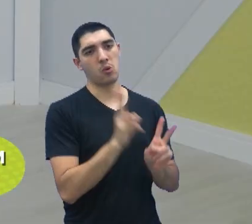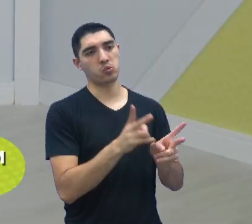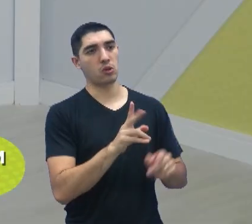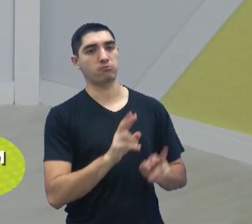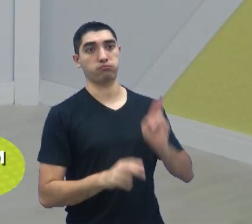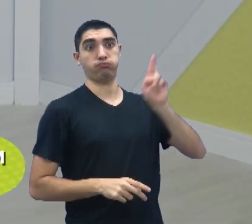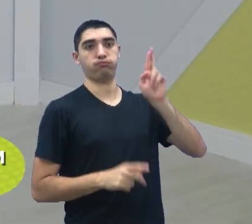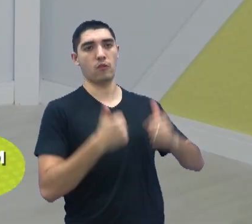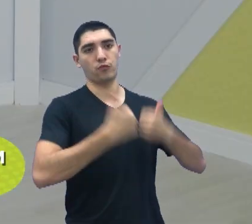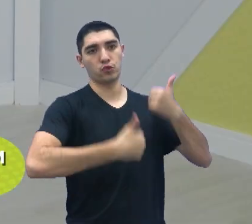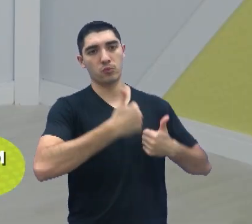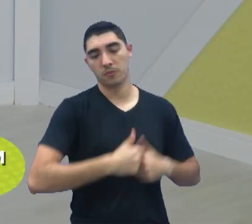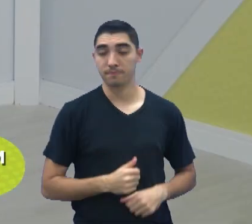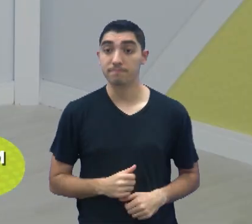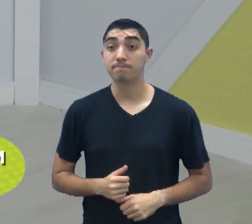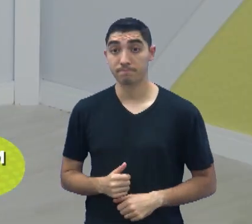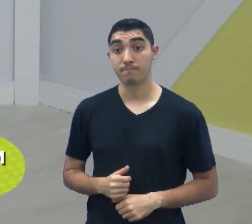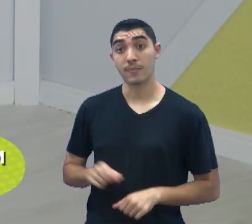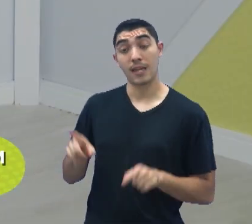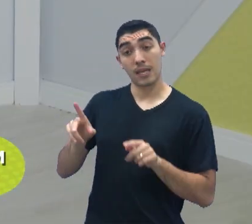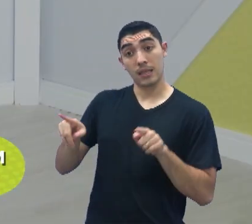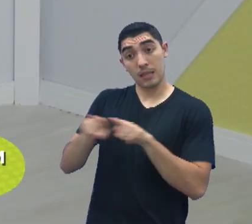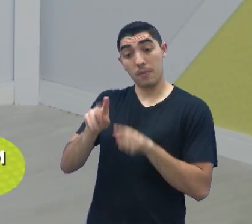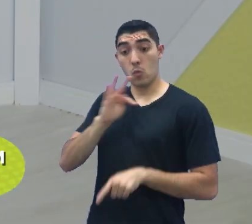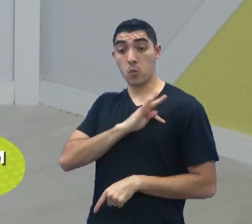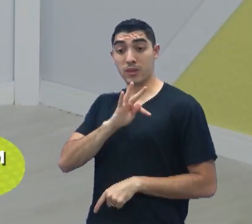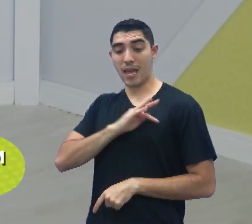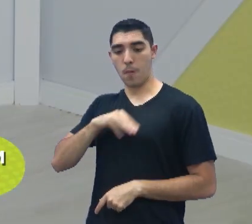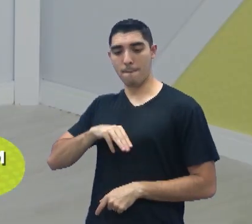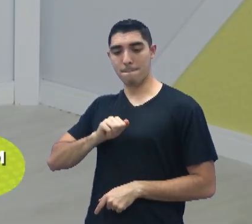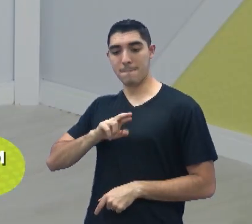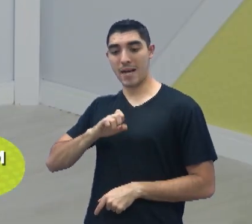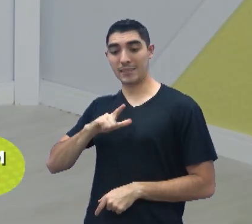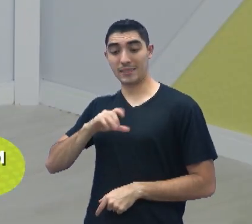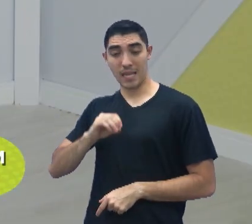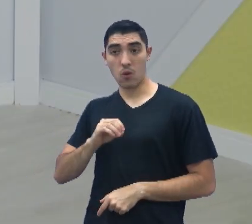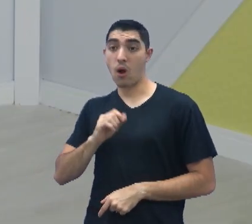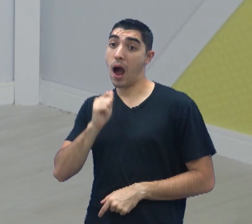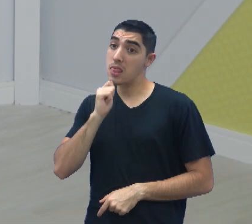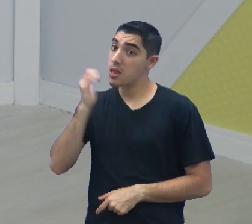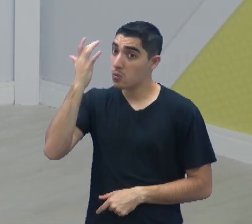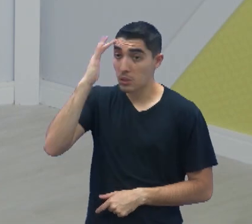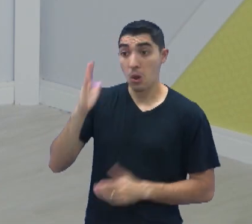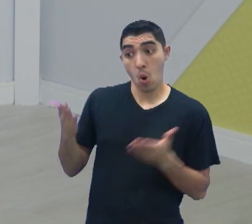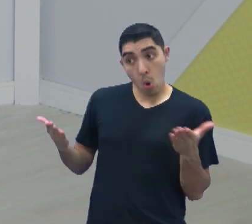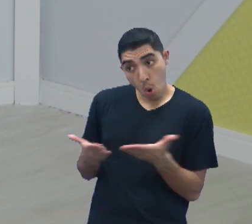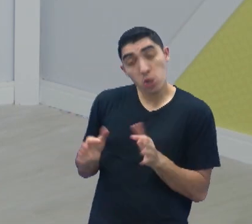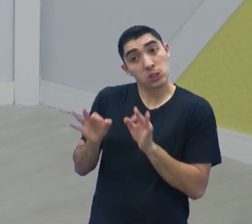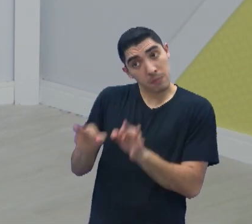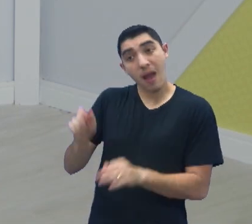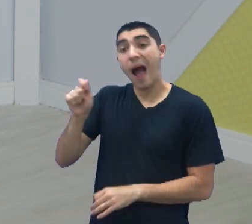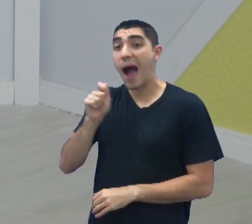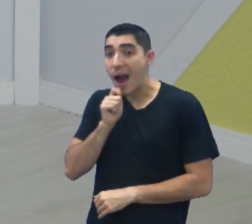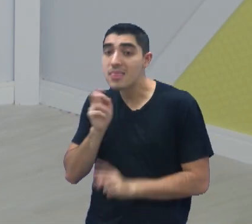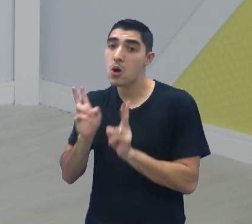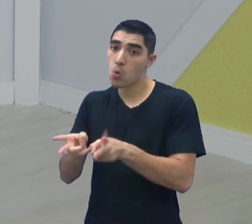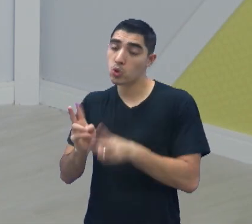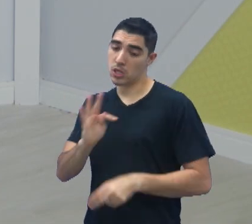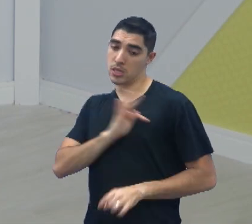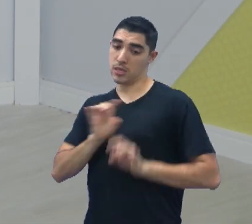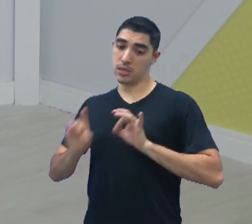Muito bem, e a situação do Marcelo Marelli segue indefinida. Hoje ele é técnico do São José, não sabemos se ele permanecerá ou